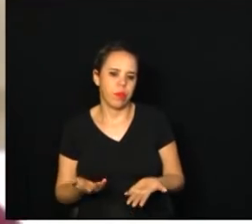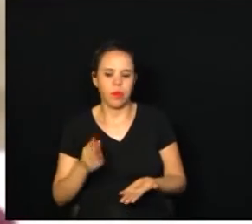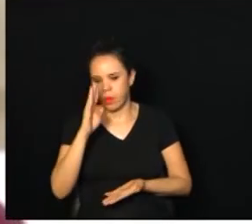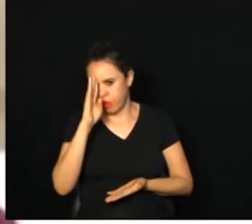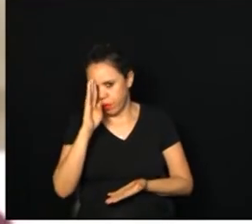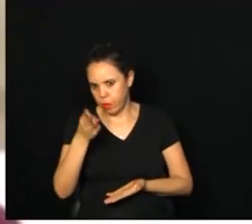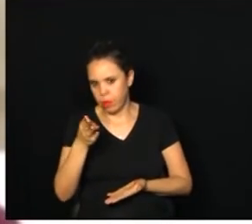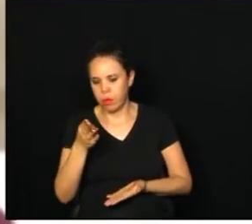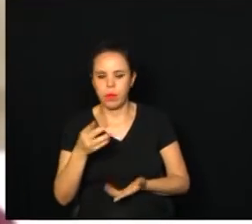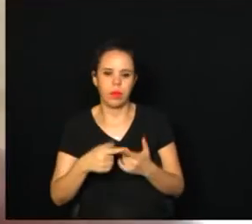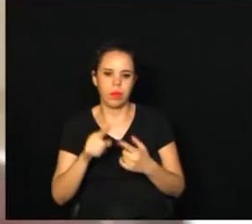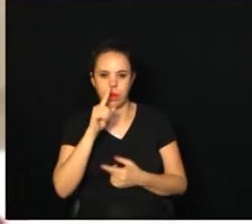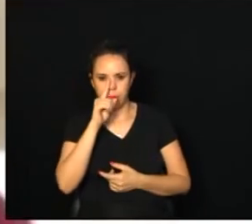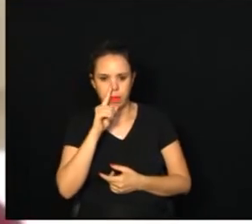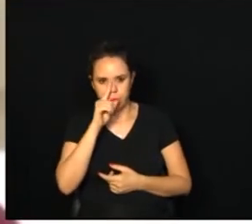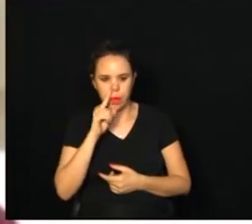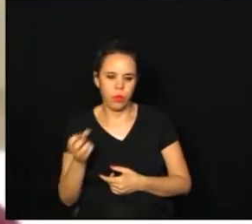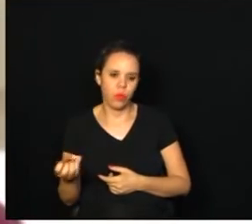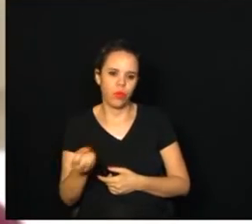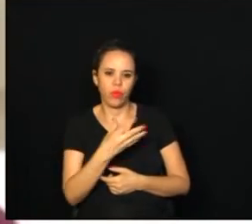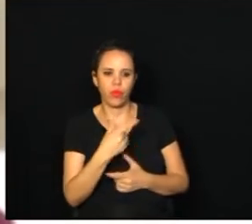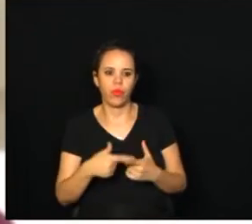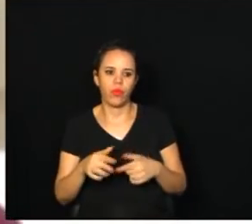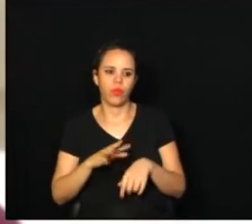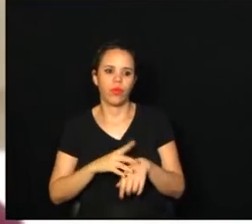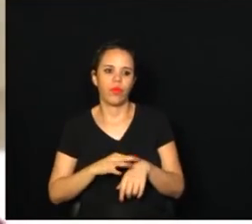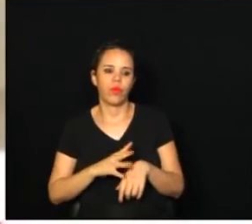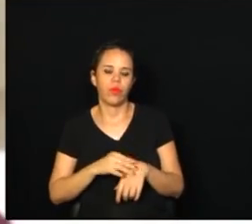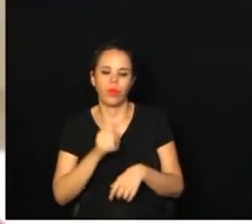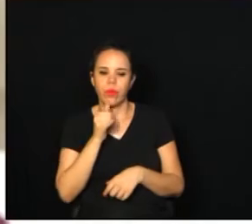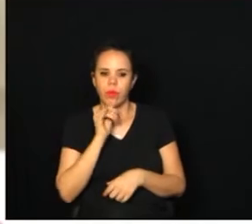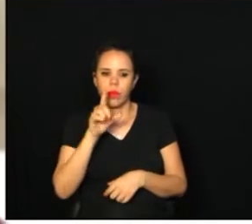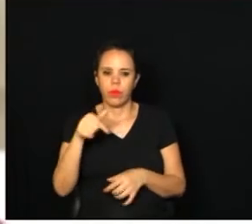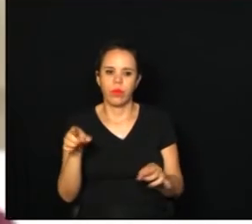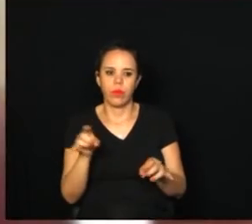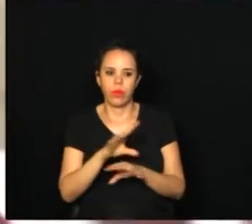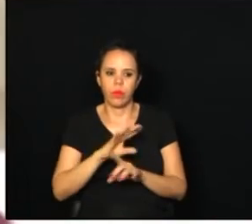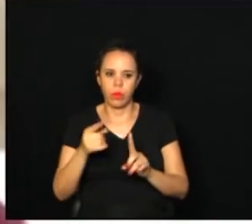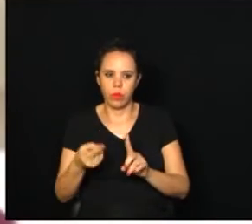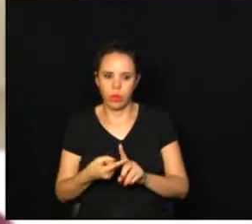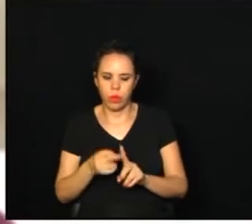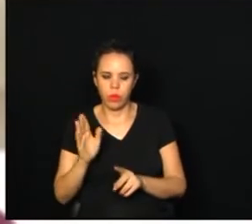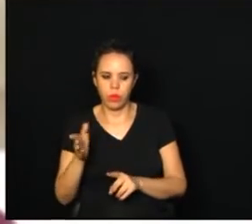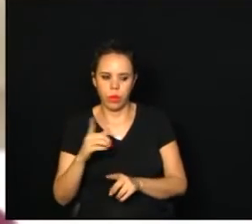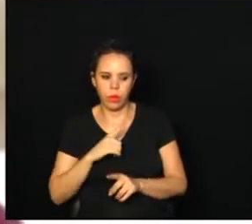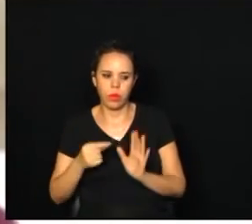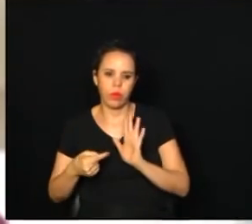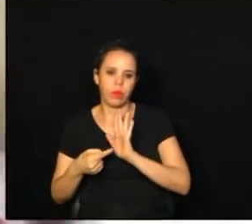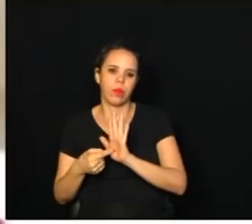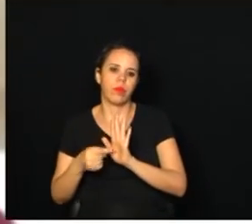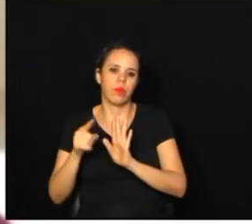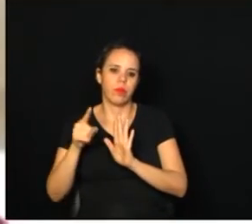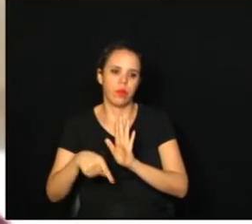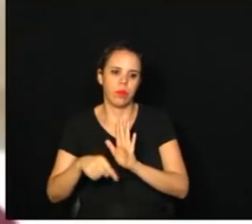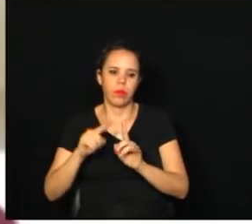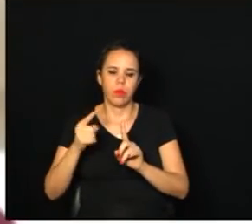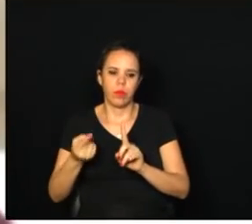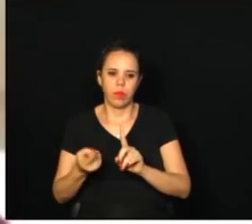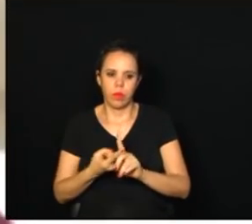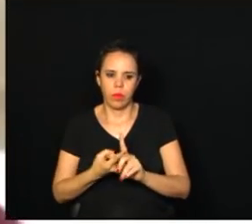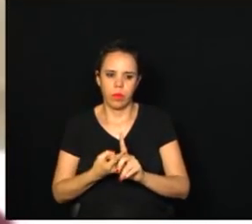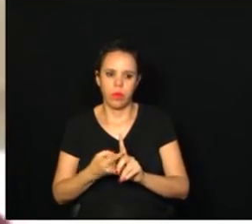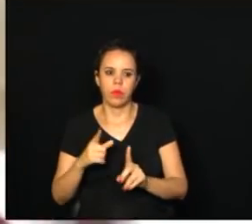também, Kido, uma outra situação que chamam-se as trombofilias. Então, é a moça que não vai apresentar